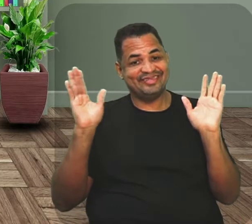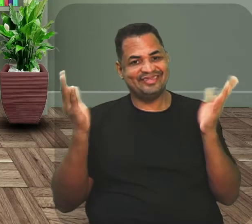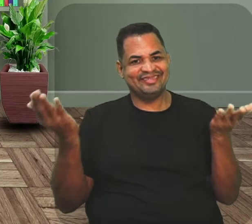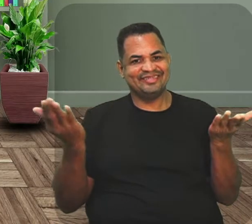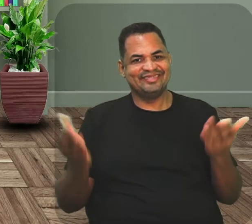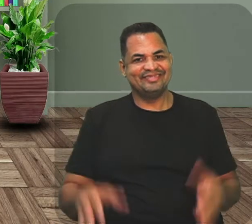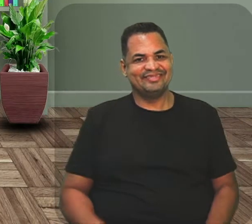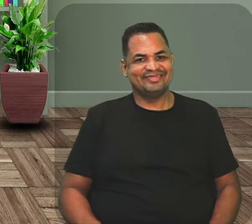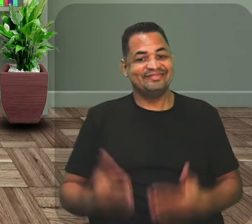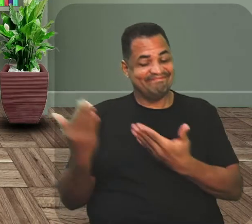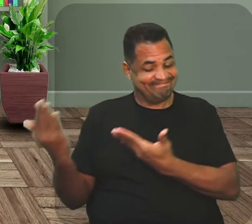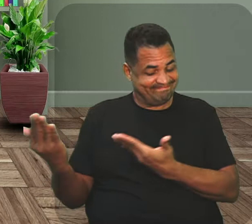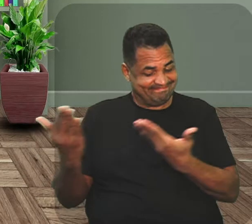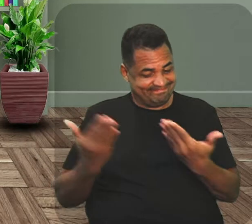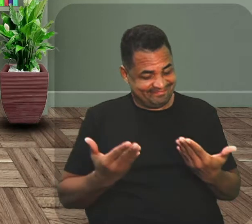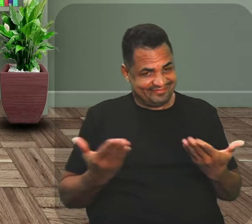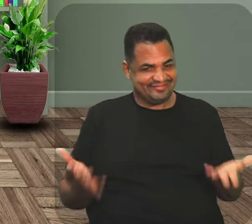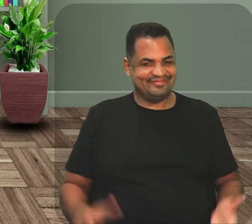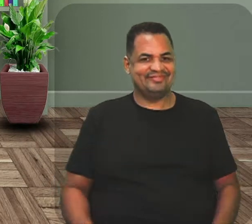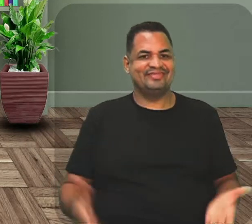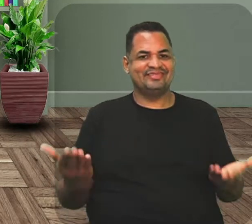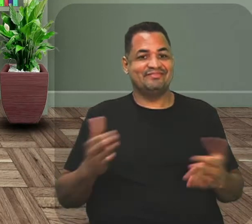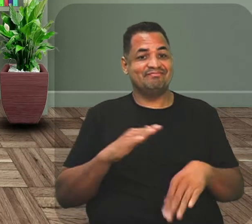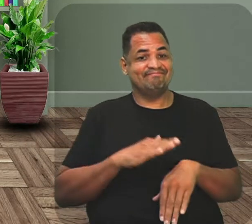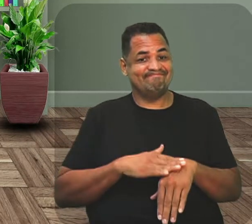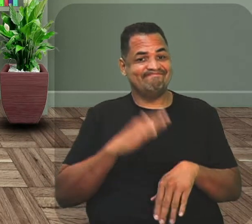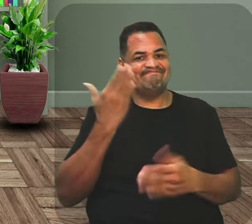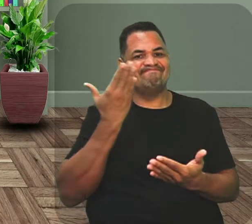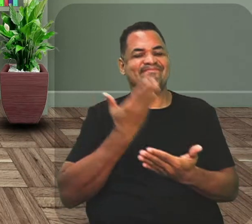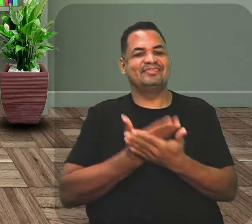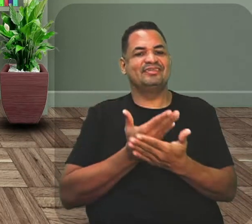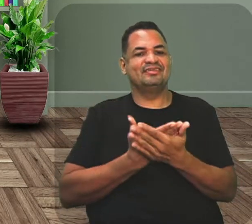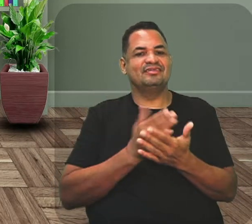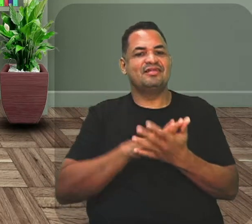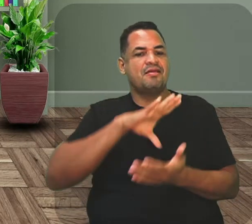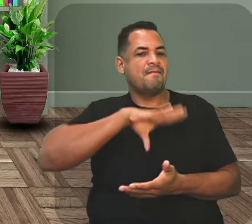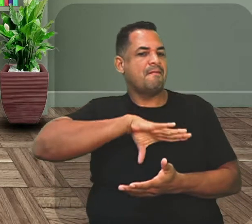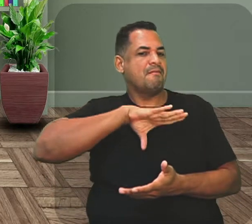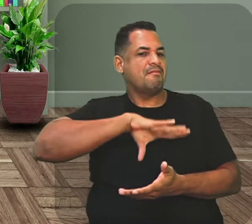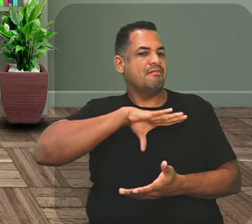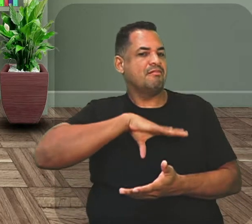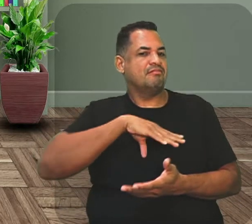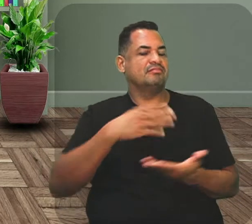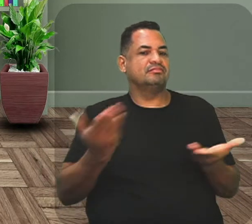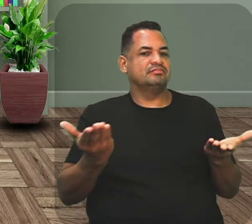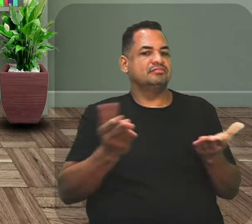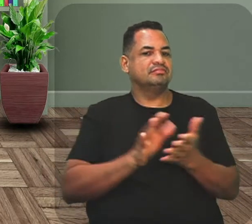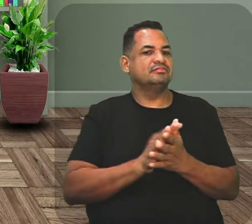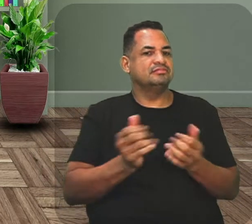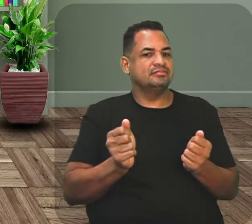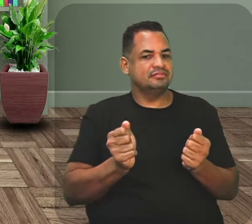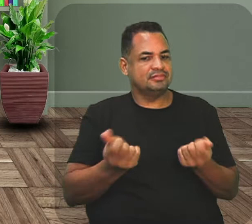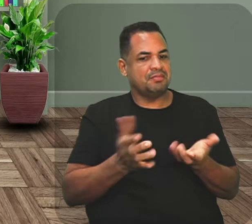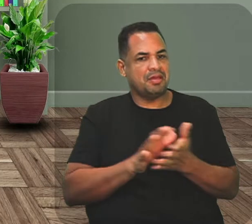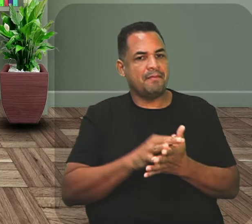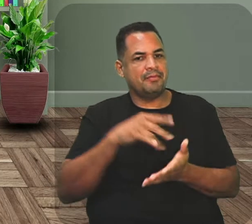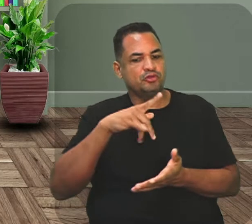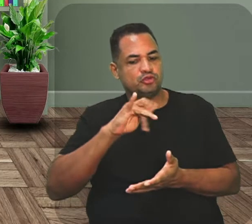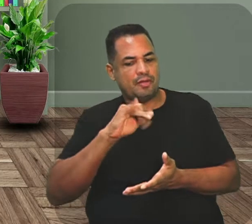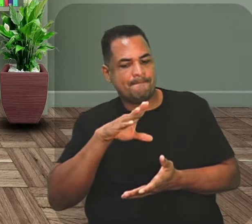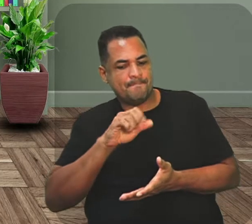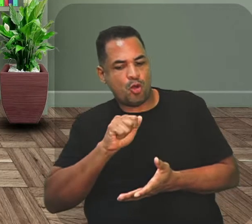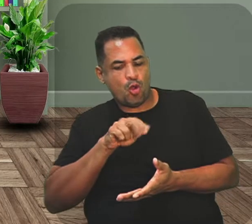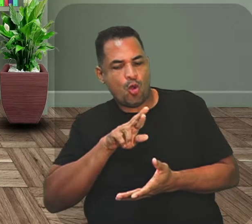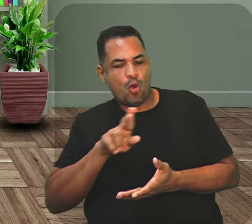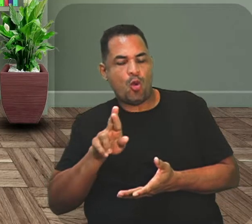Olá! Sejam bem-vindos! Vamos lá para mais uma aula de língua portuguesa. Comigo, professora Pura,